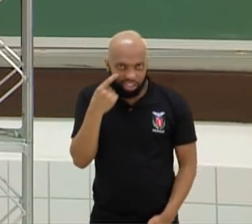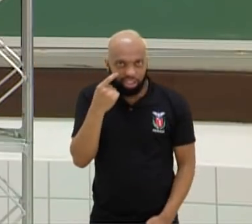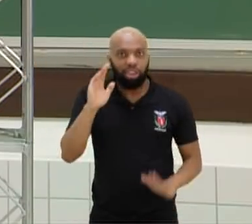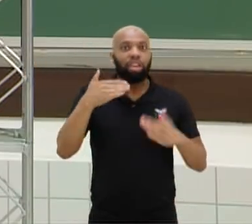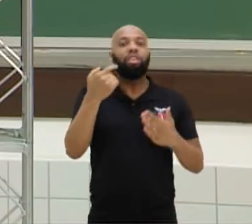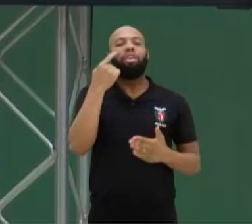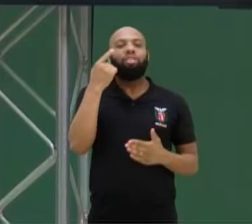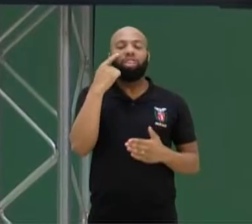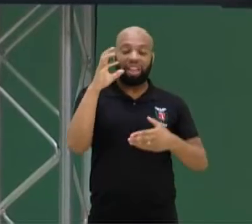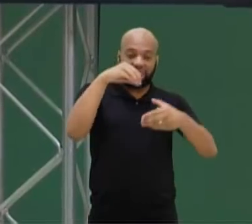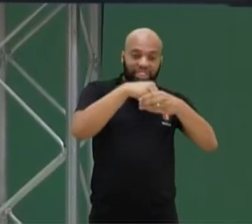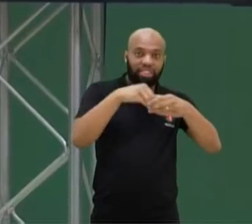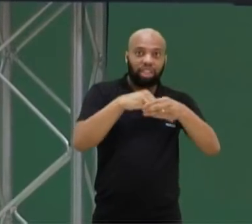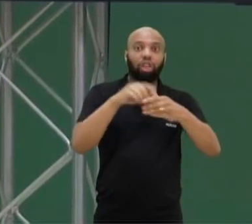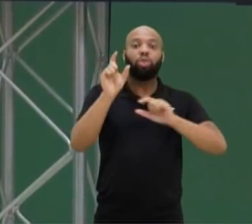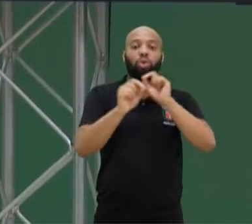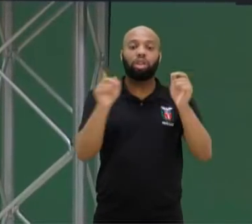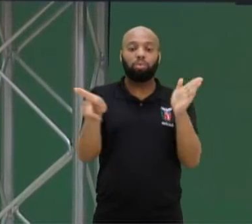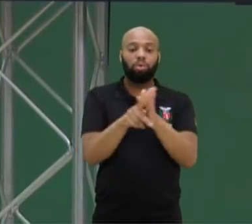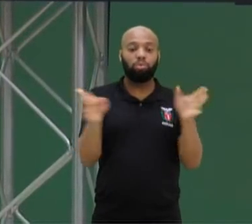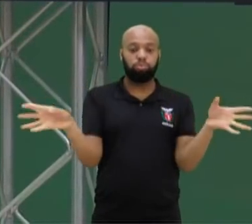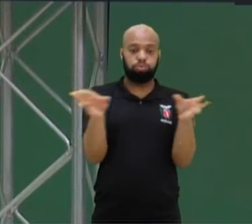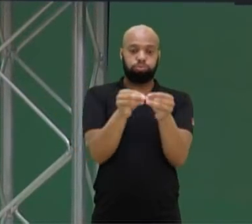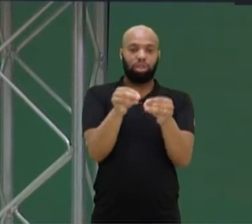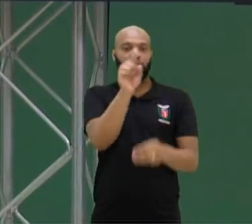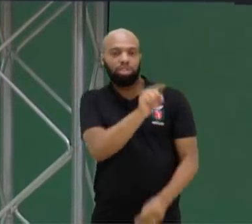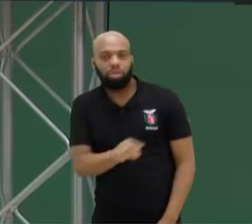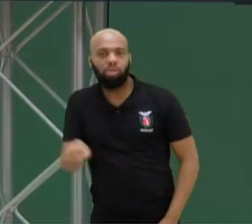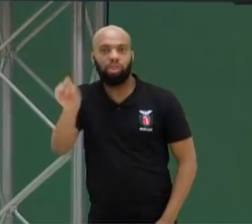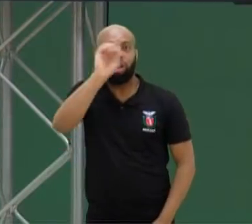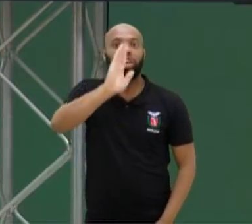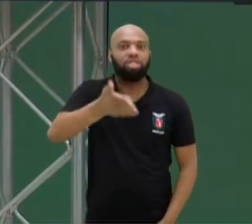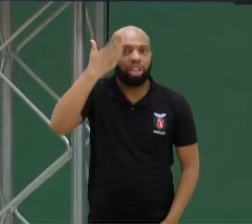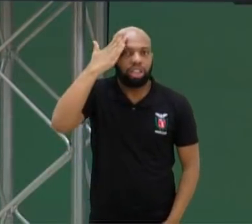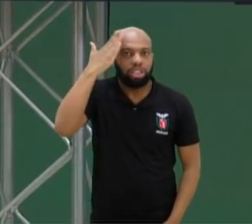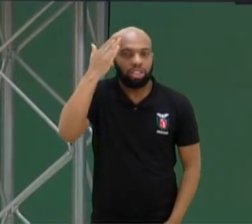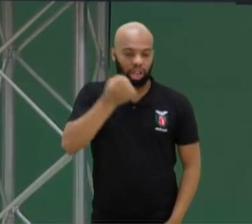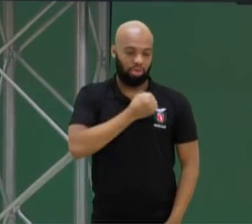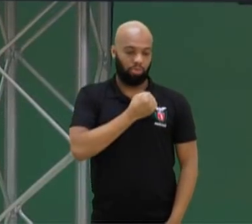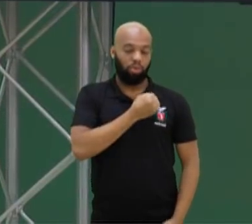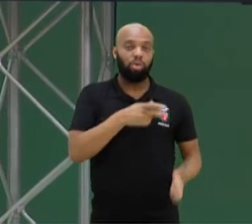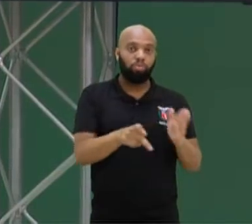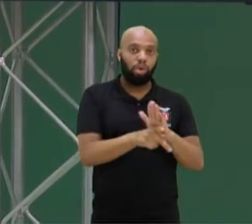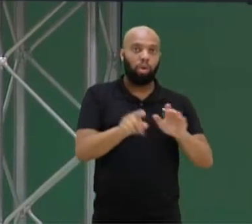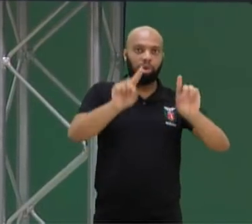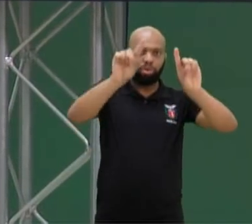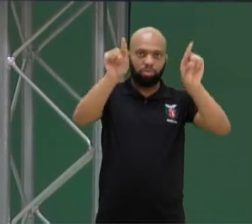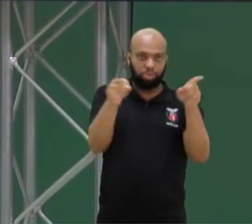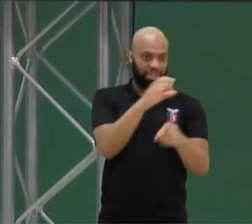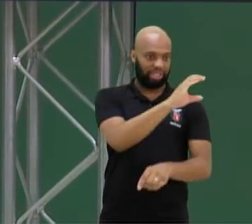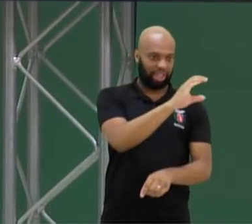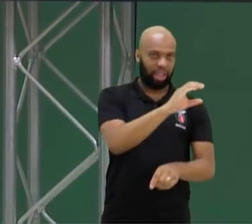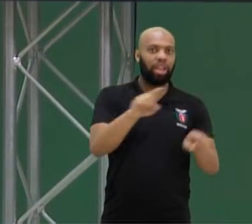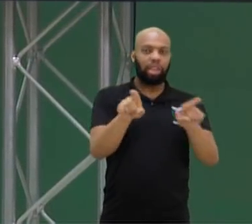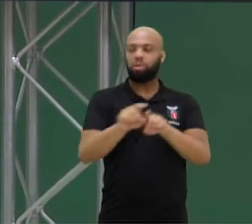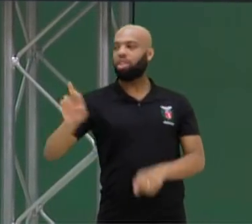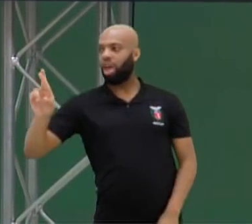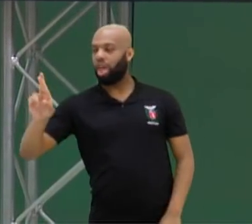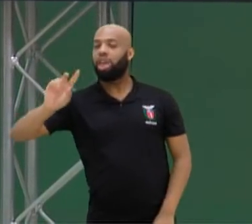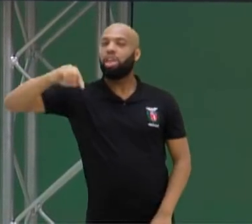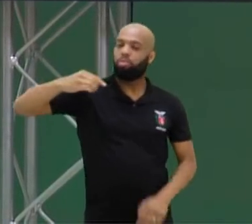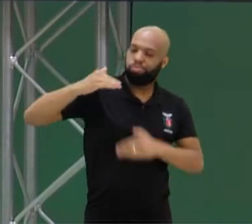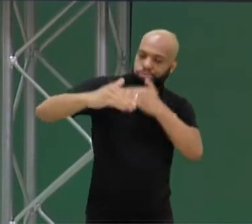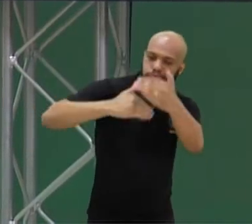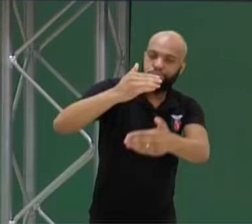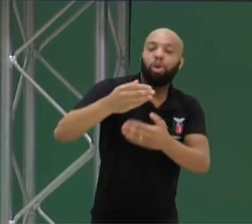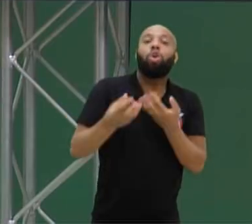para dentro da equação reduzida da circunferência, os valores de centro e raio, e depois desenvolve o